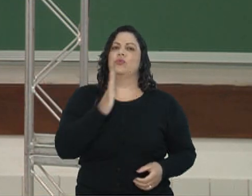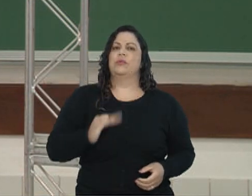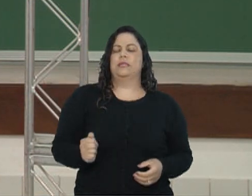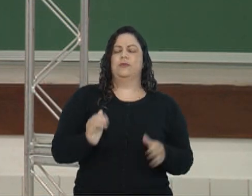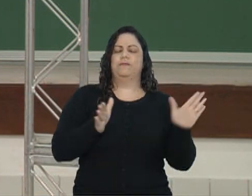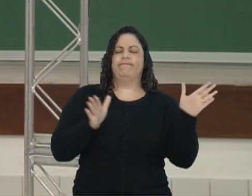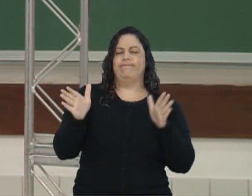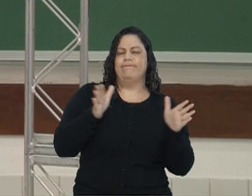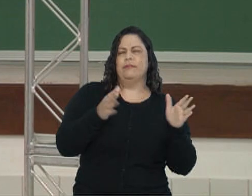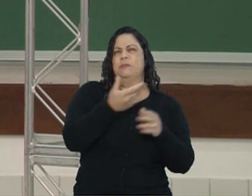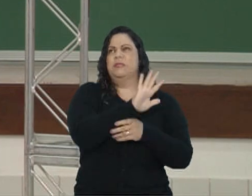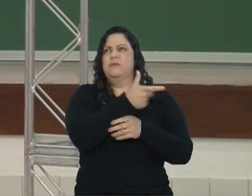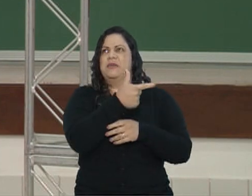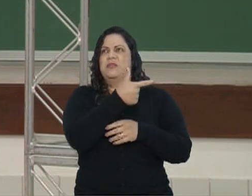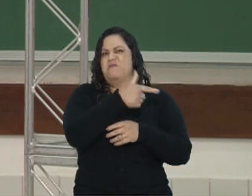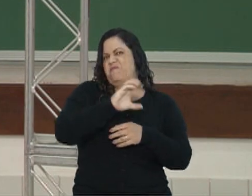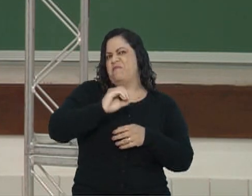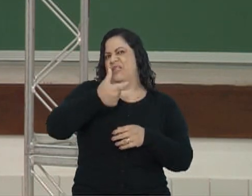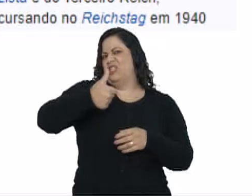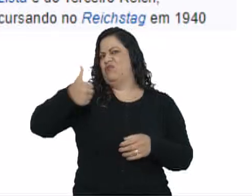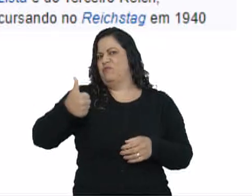anos, ok?